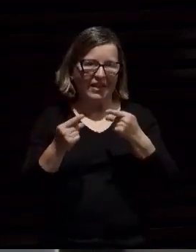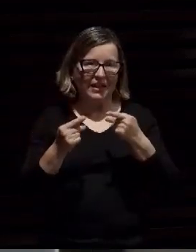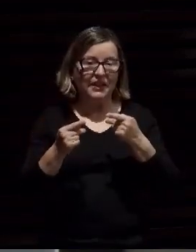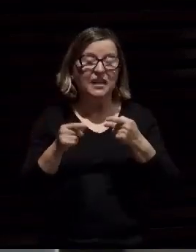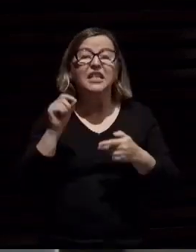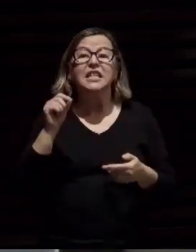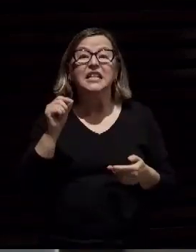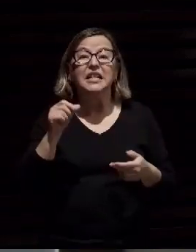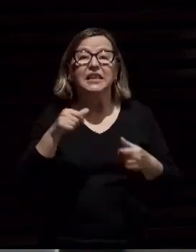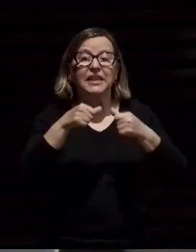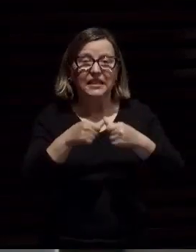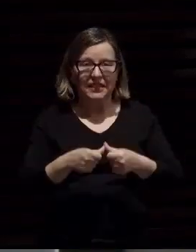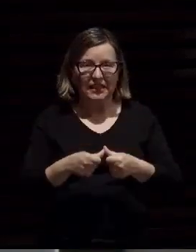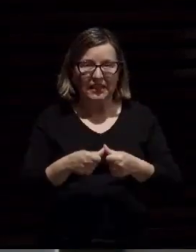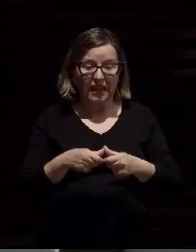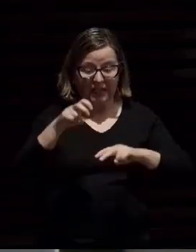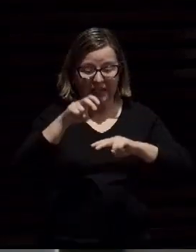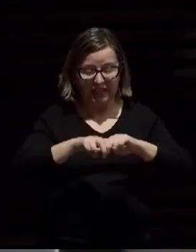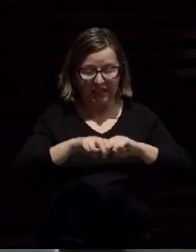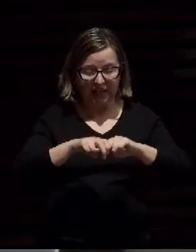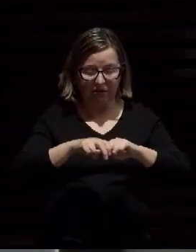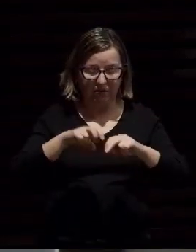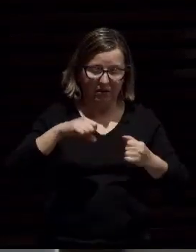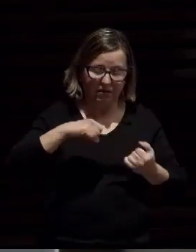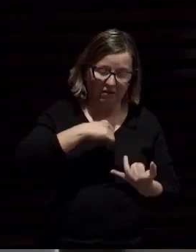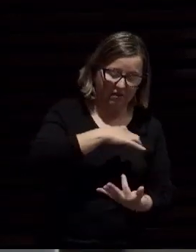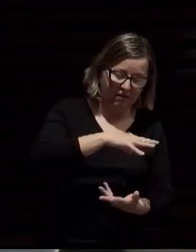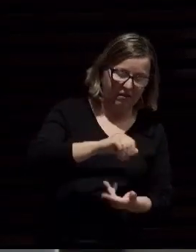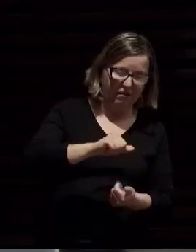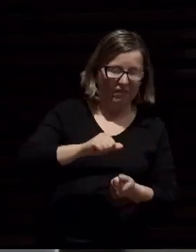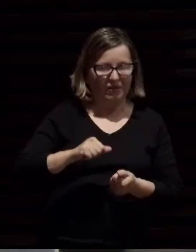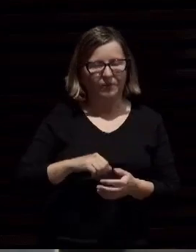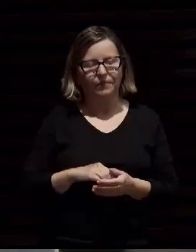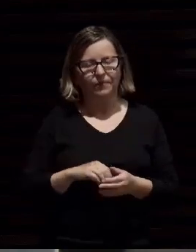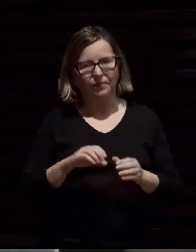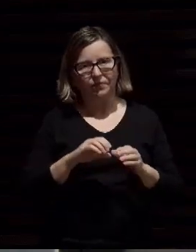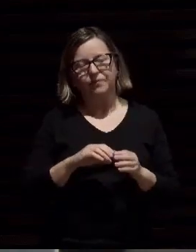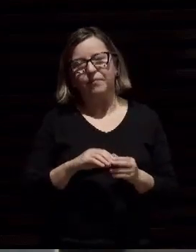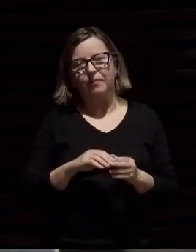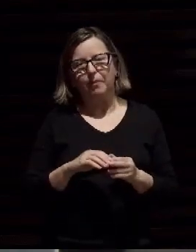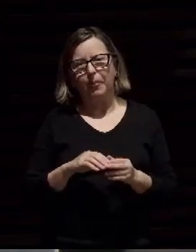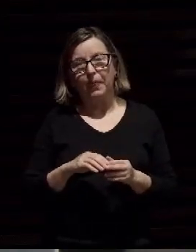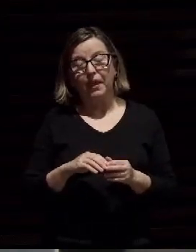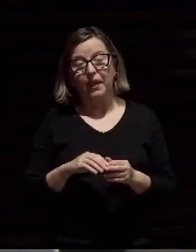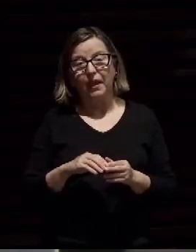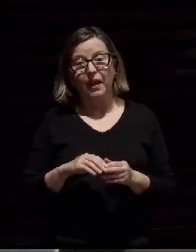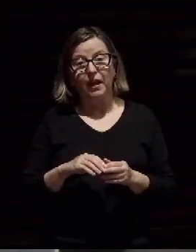E quando eu estudei geografia, em 1900 e lá alguma coisa para trás,